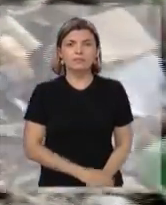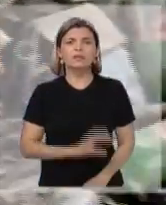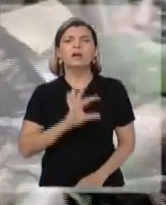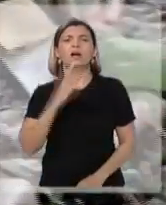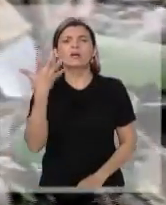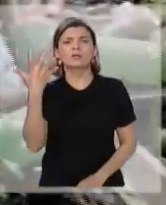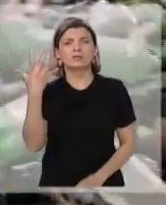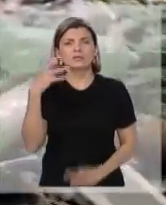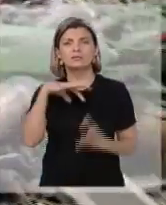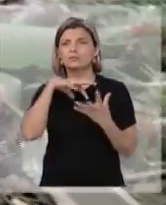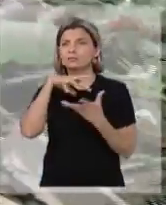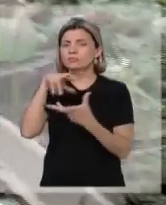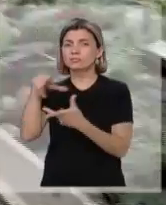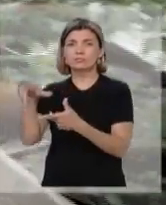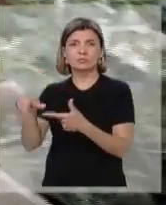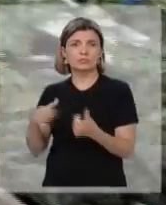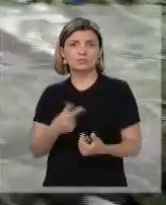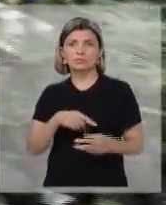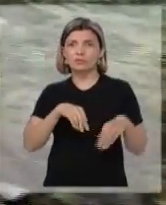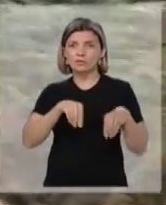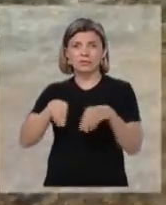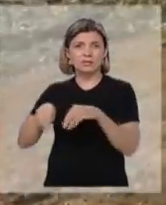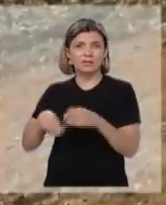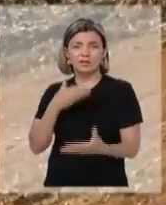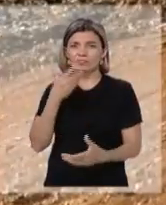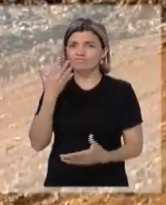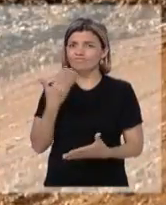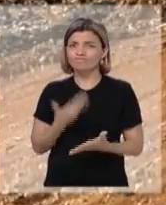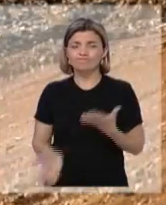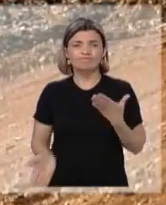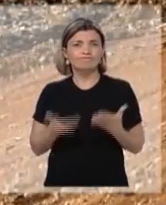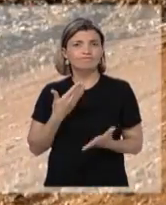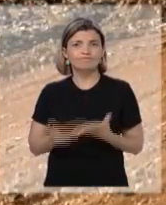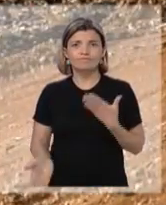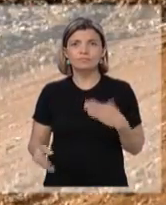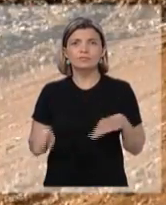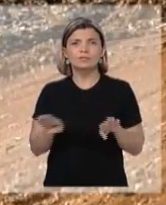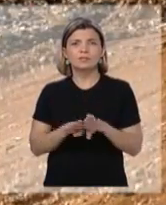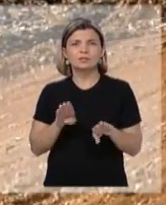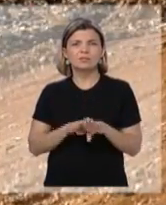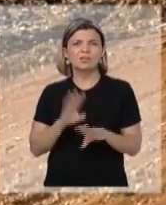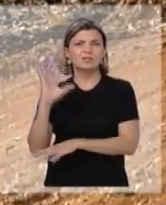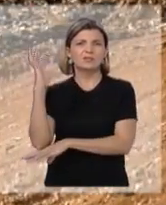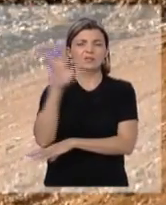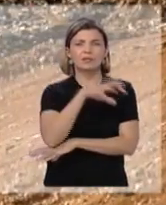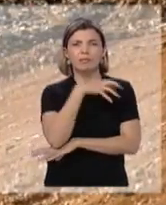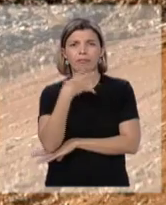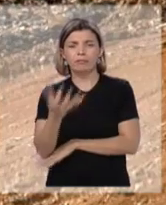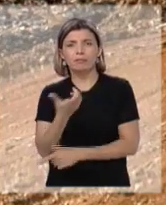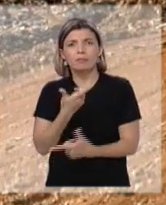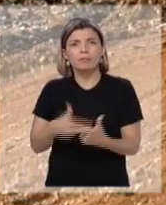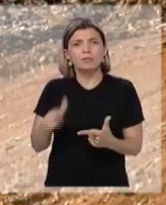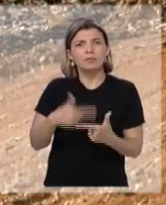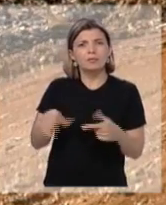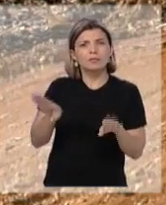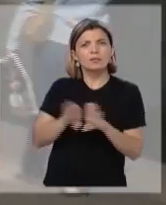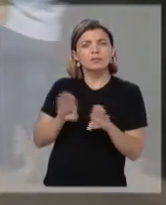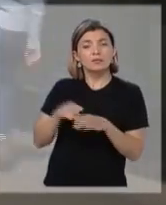Isso altera significativamente as condições do solo, provocando não só a degradação da natureza,